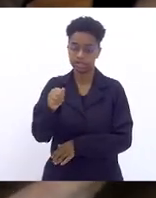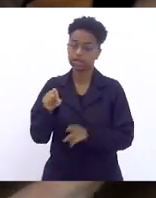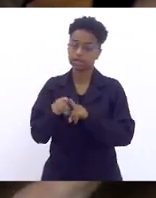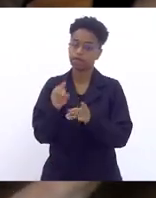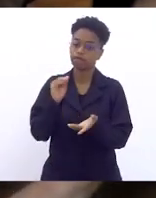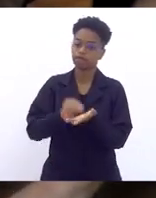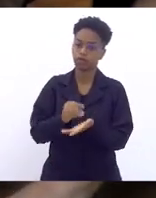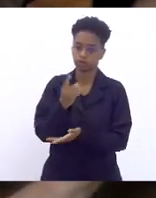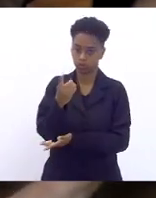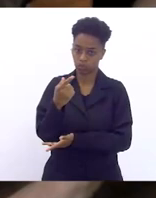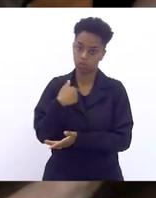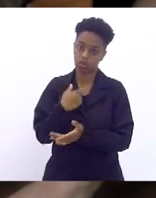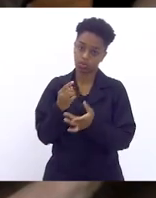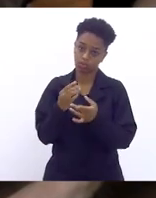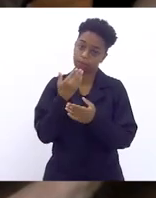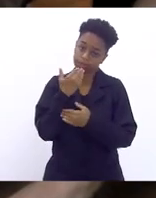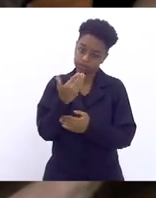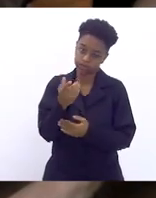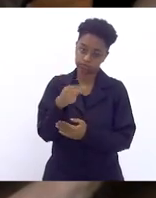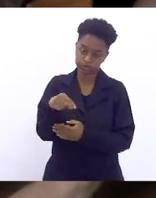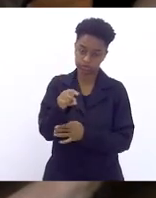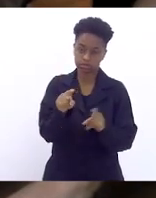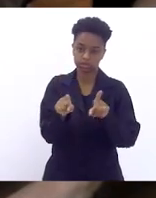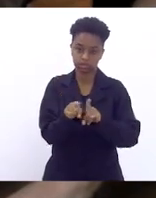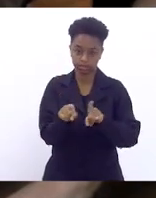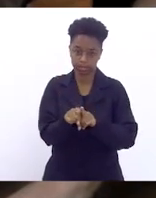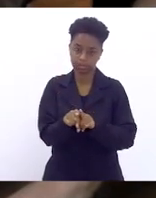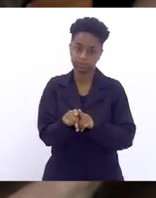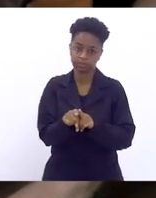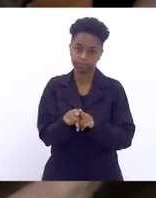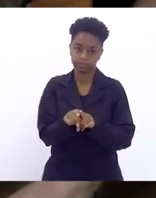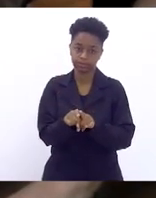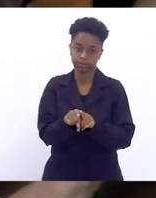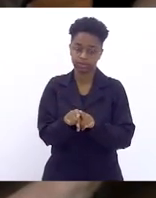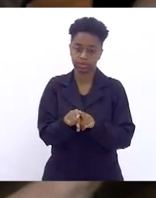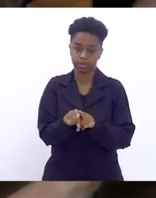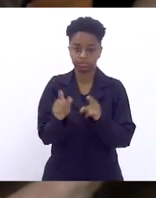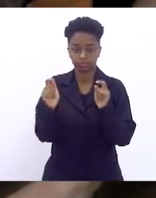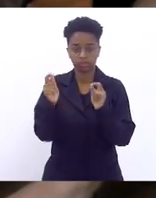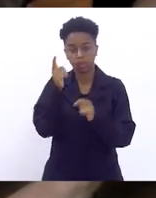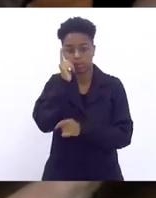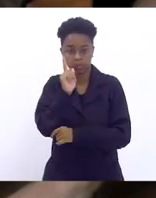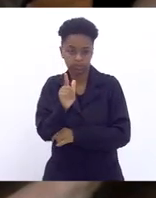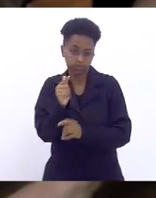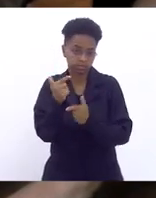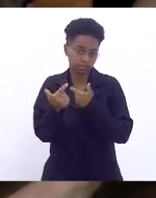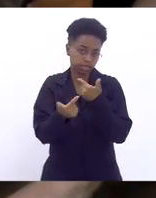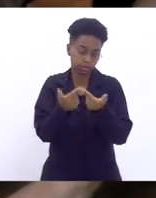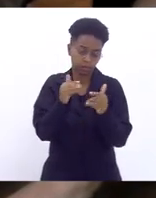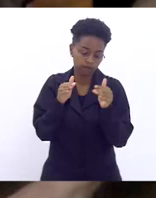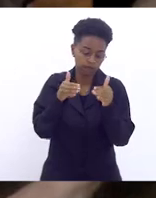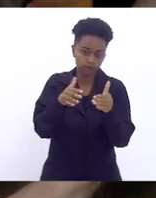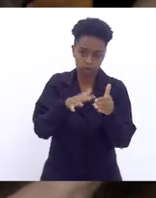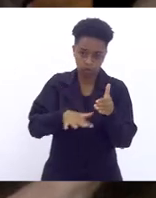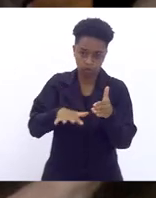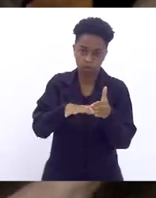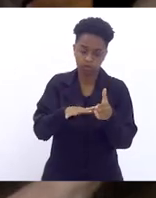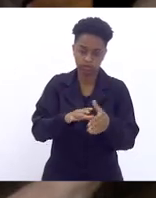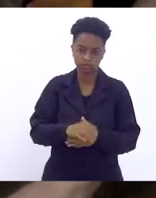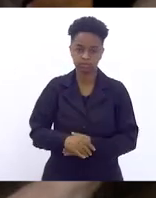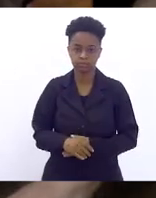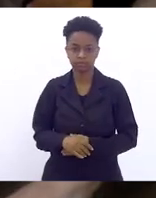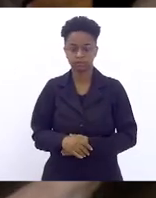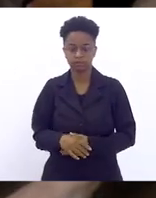então eu deixo também aí essa solicitação para que o Senhor possa é trabalhar né nesse sentido